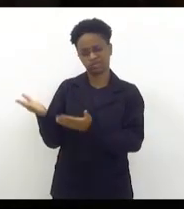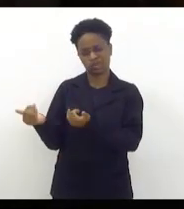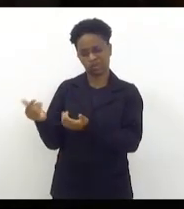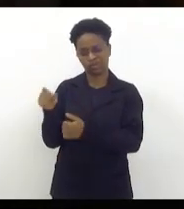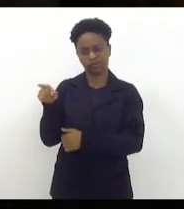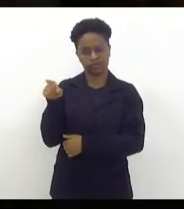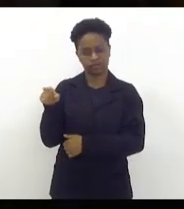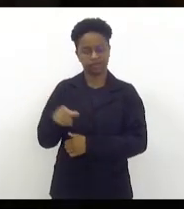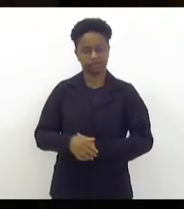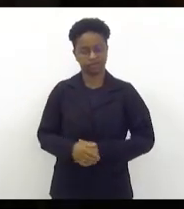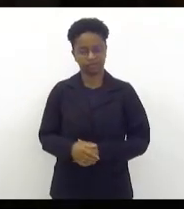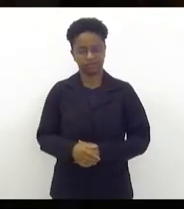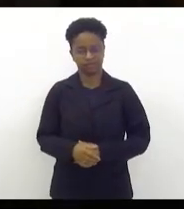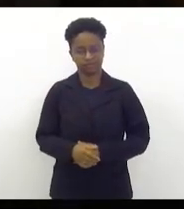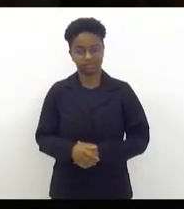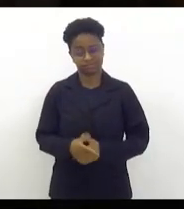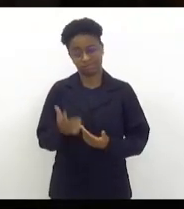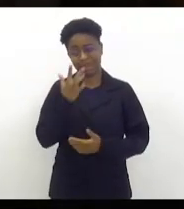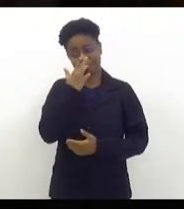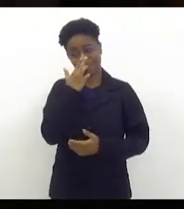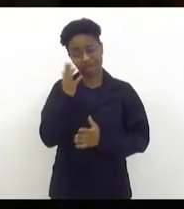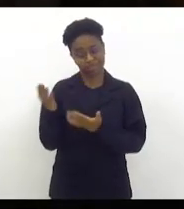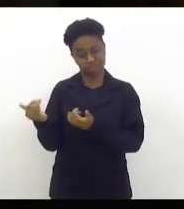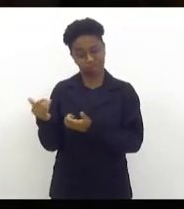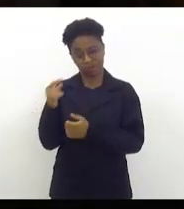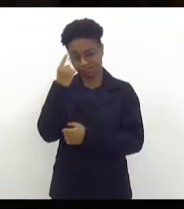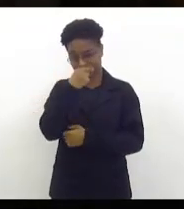novo, né? Aparentemente, né?